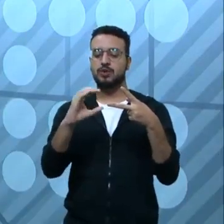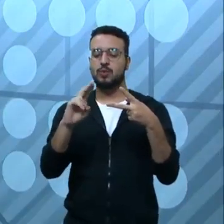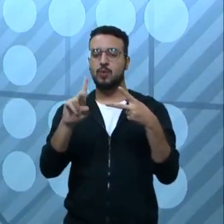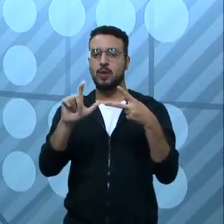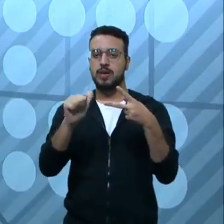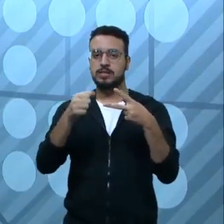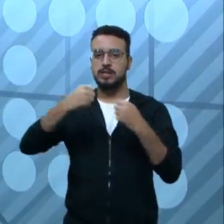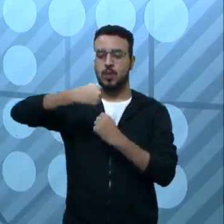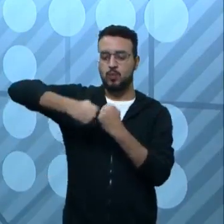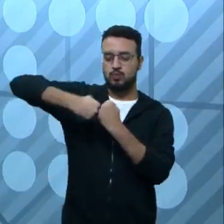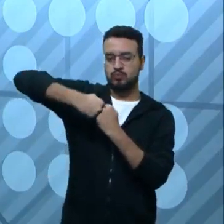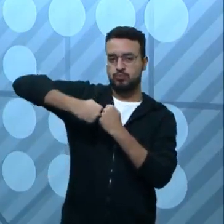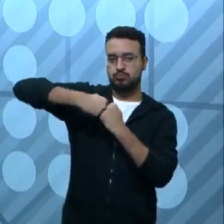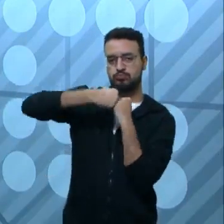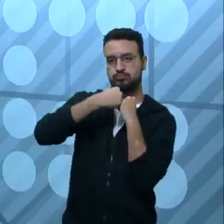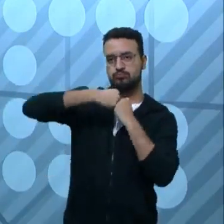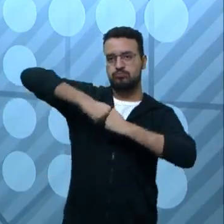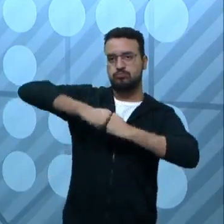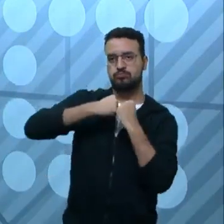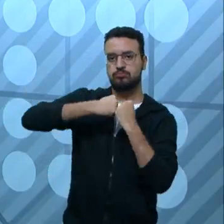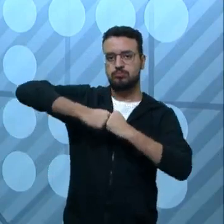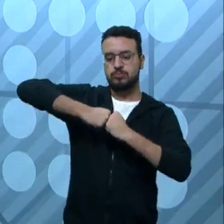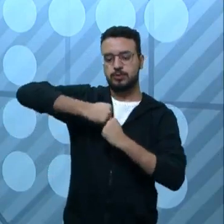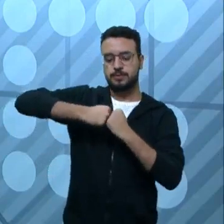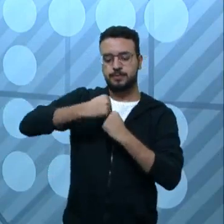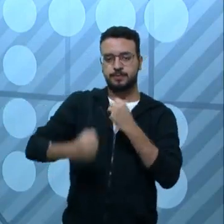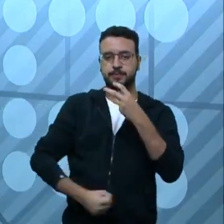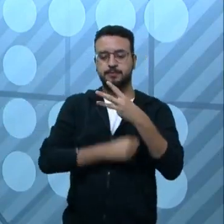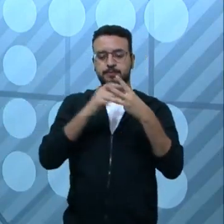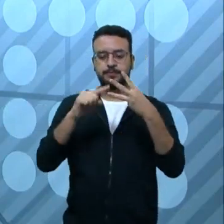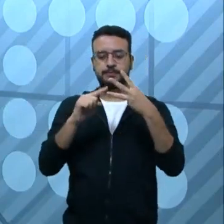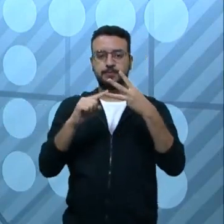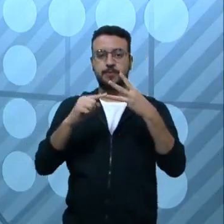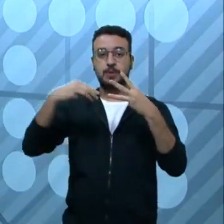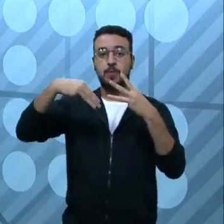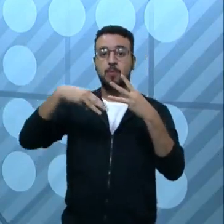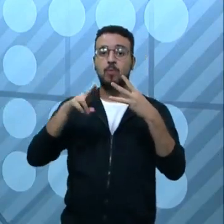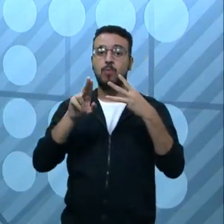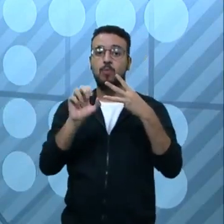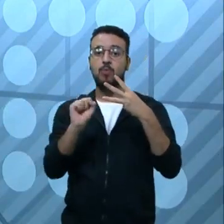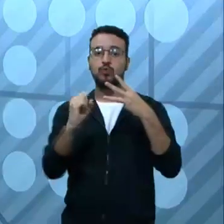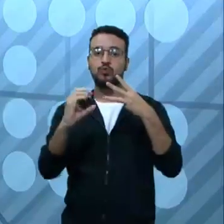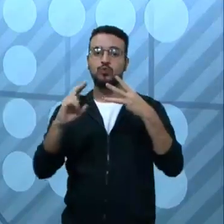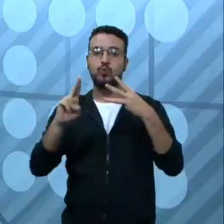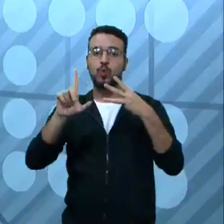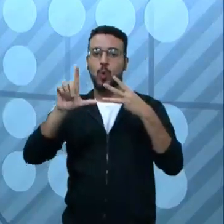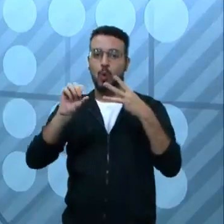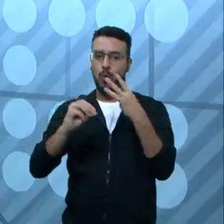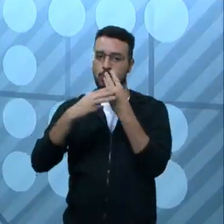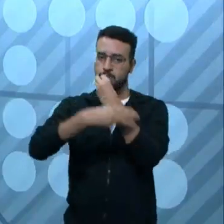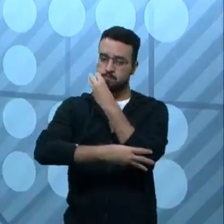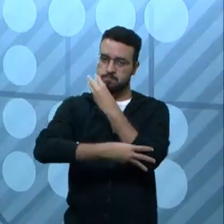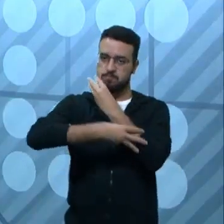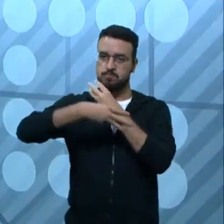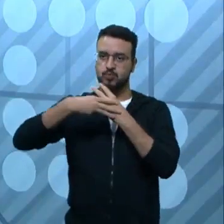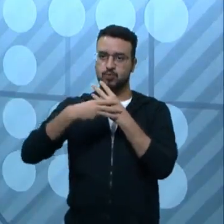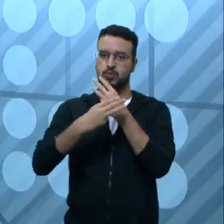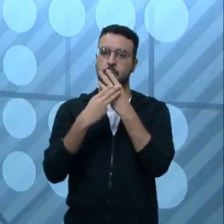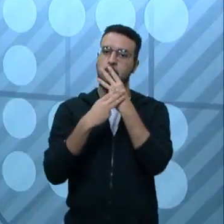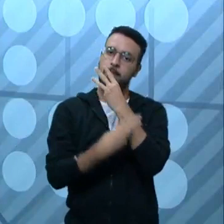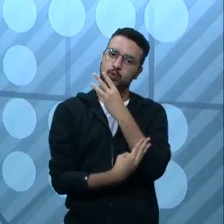muscular, e aí foi uma aula bem interessante, eu trouxe para vocês o Kahoot, e hoje eu chego para falar sobre o